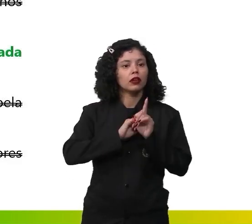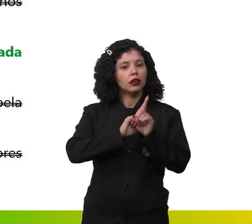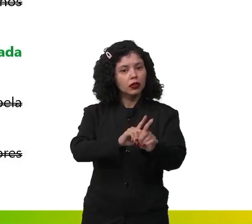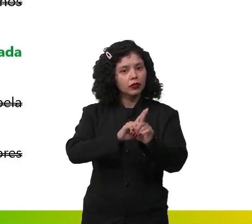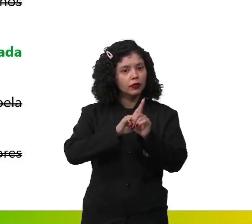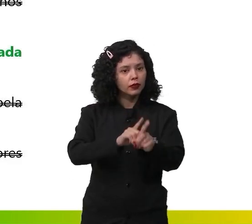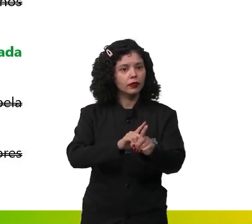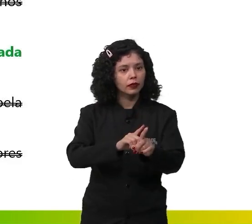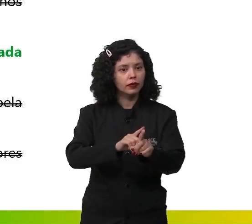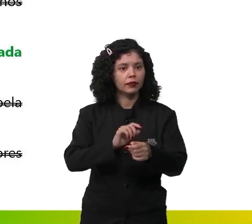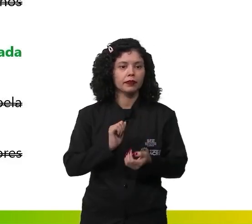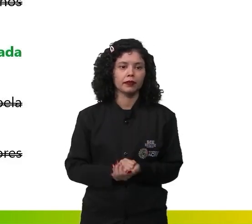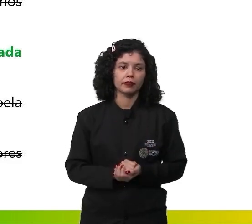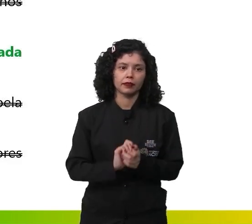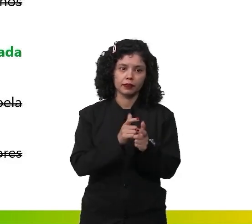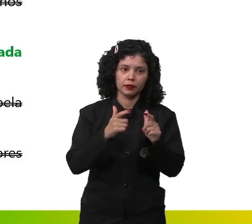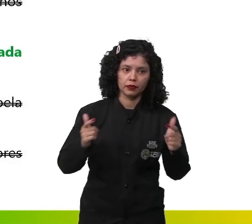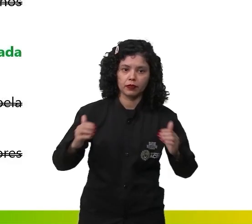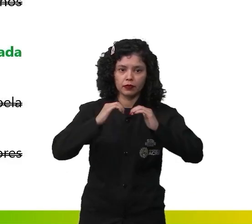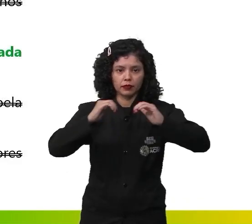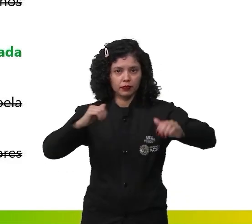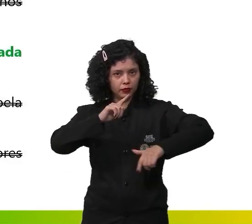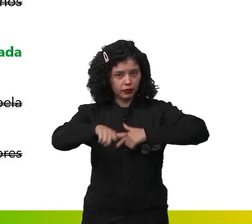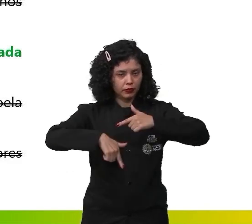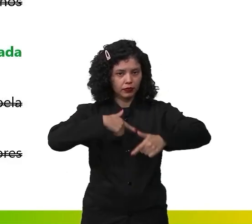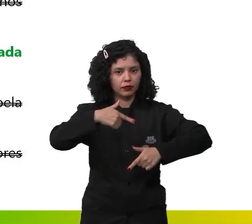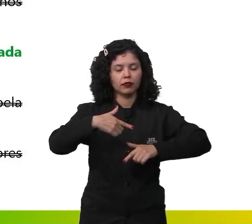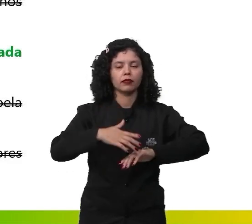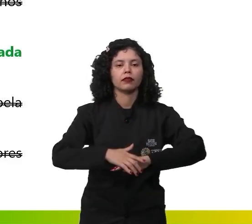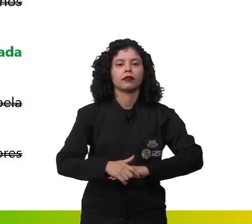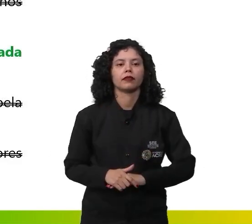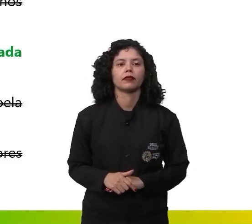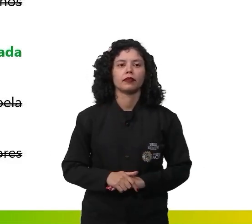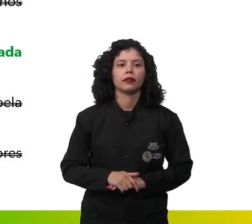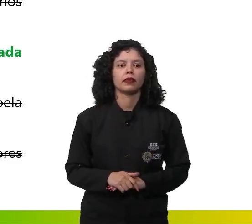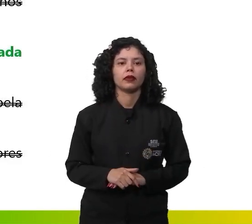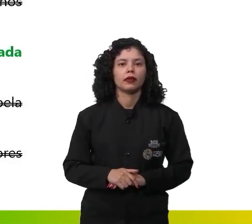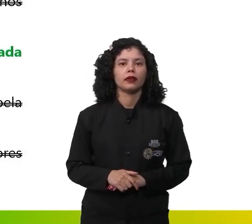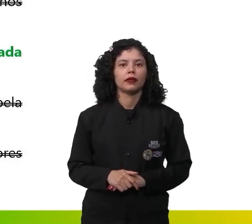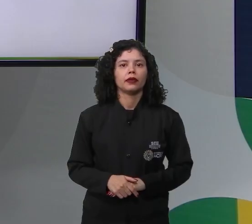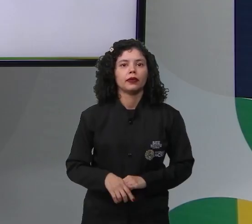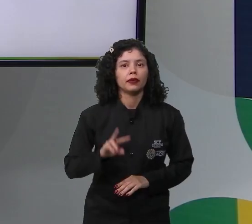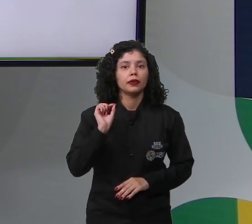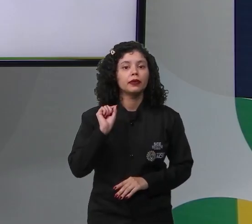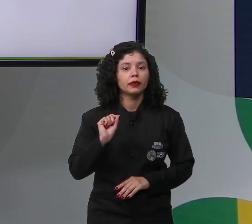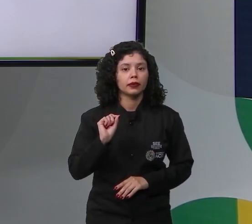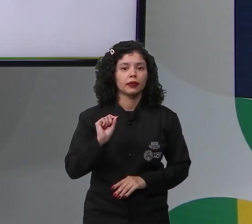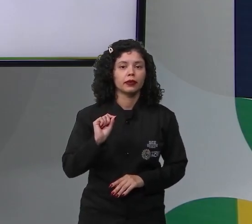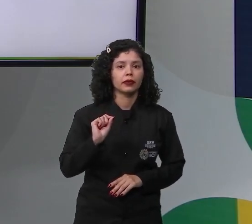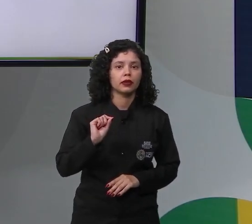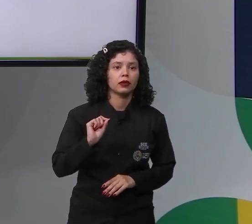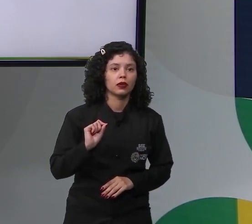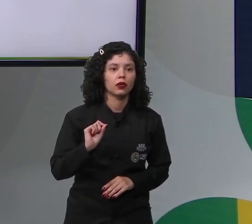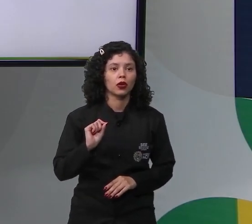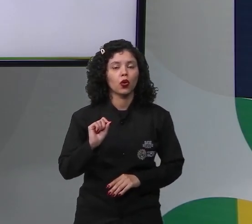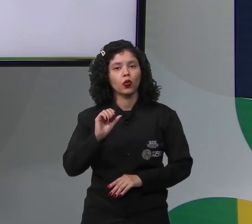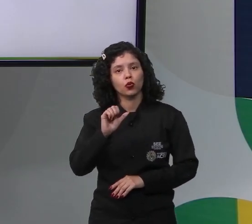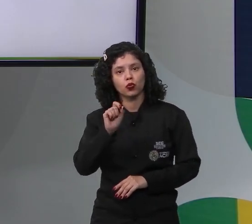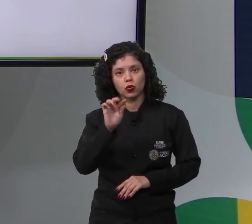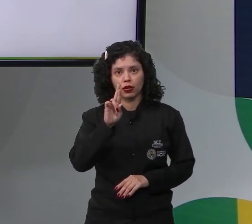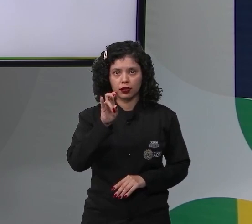orgânica acompanhada pelo aumento da divisão do trabalho. Então, isso quer dizer o quê?